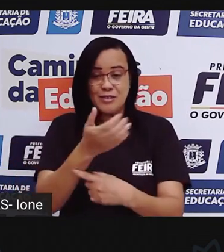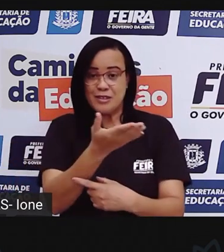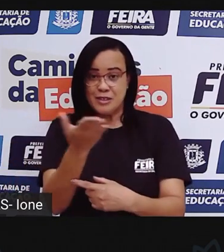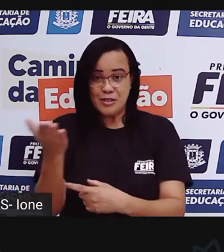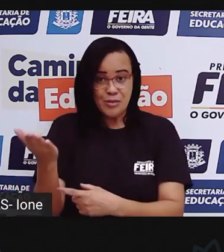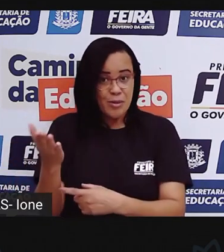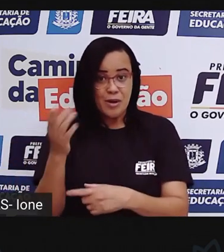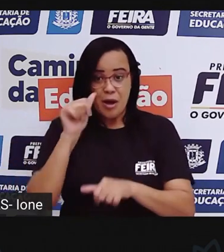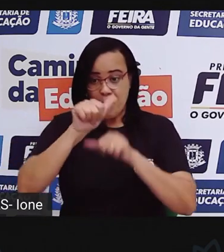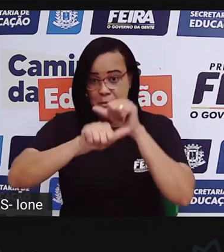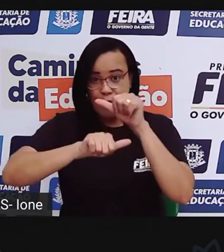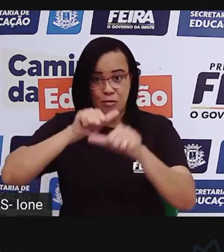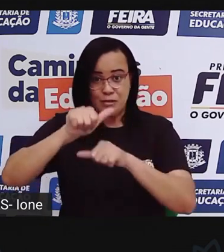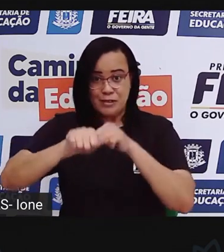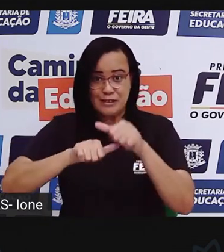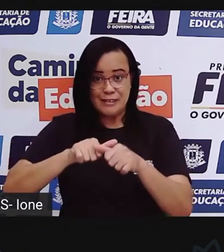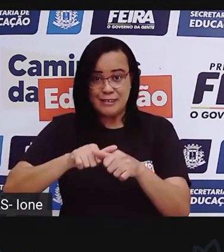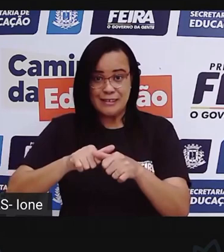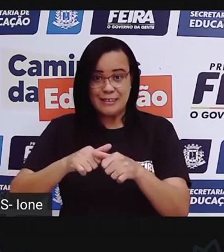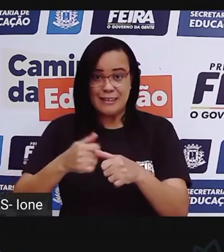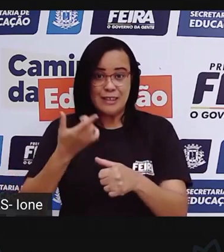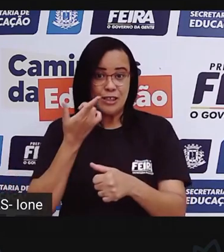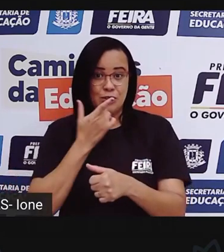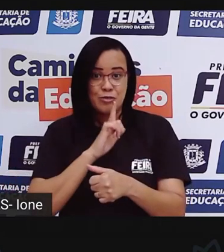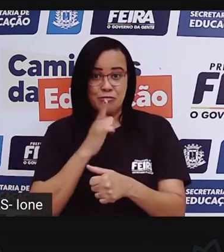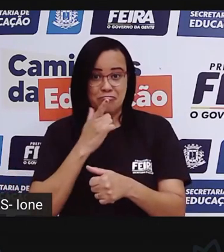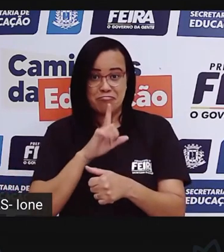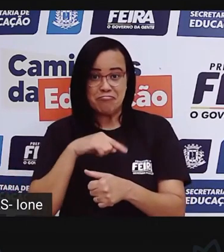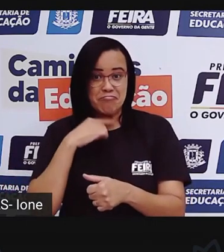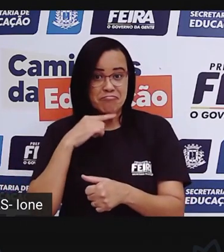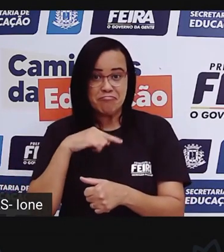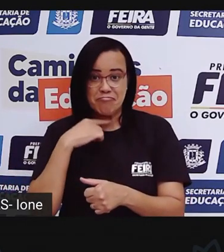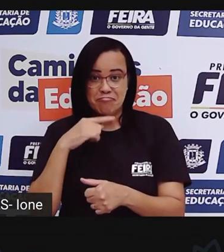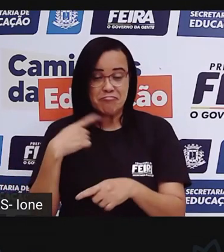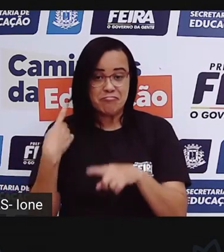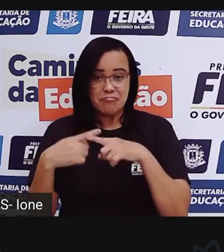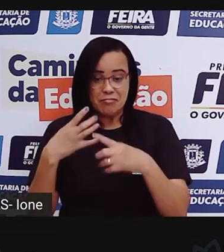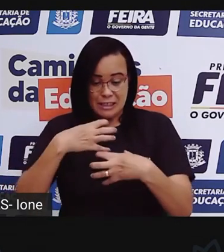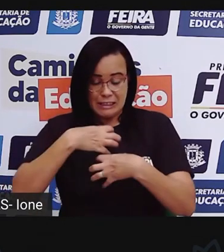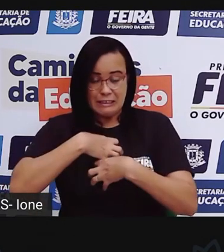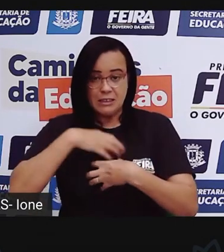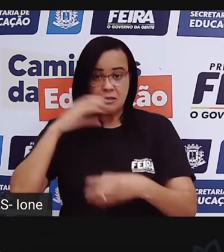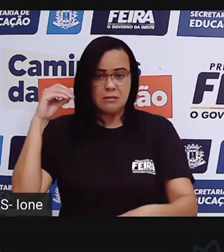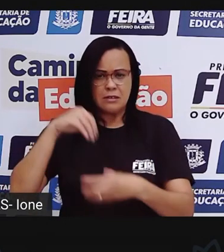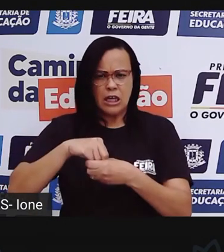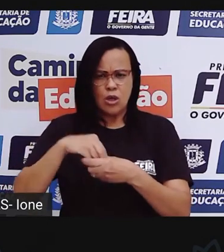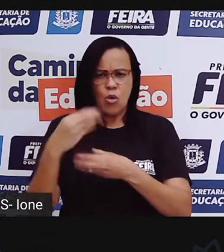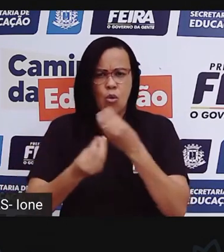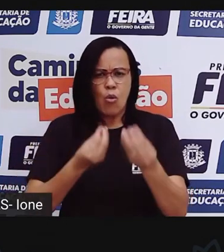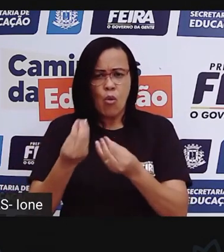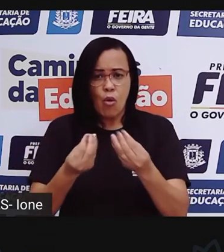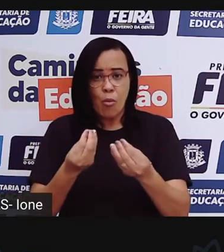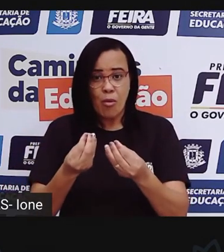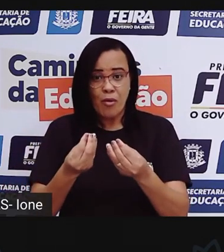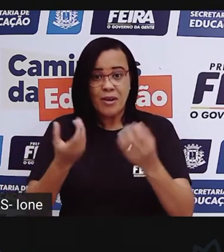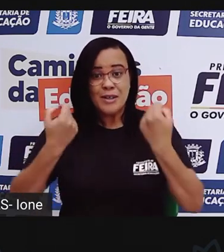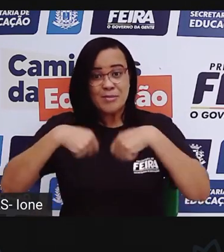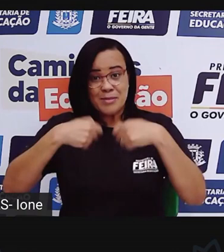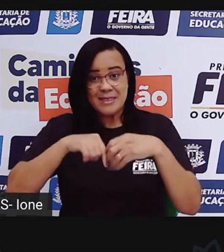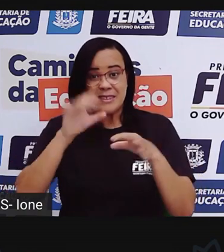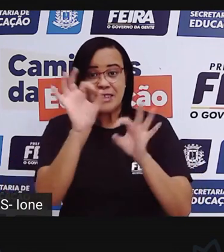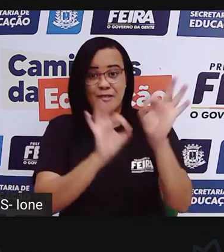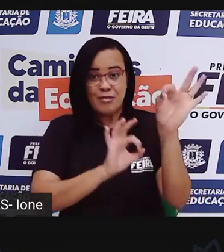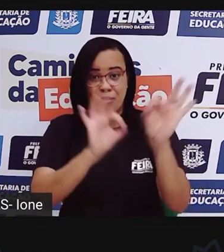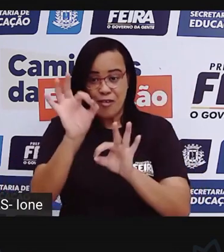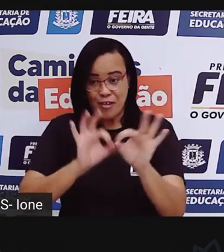ia conseguir, né, saber o que ele estava se passando com ele. Que ele precisava organizar